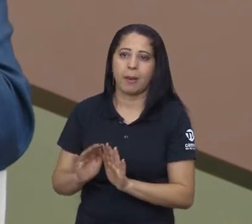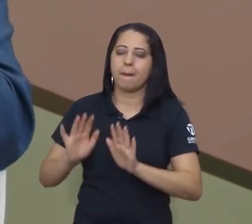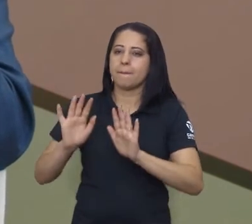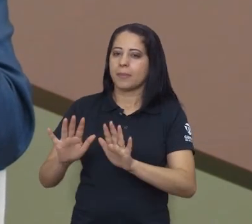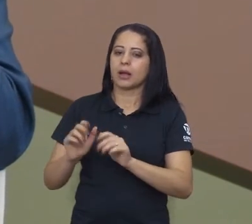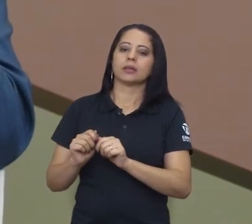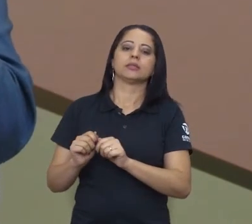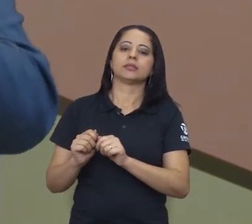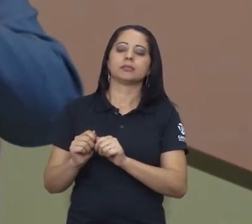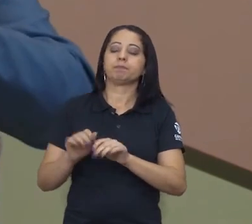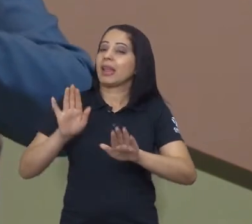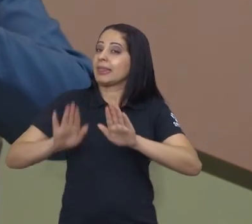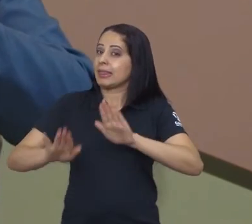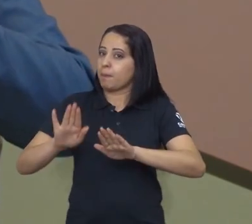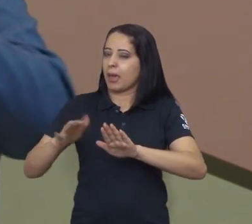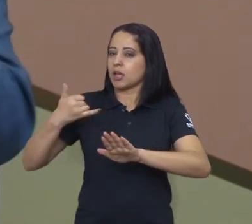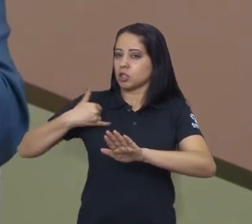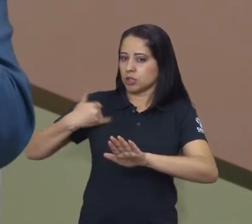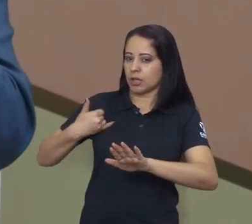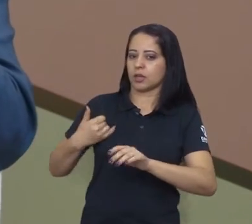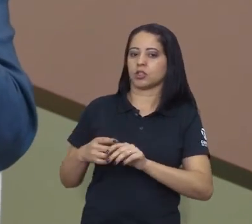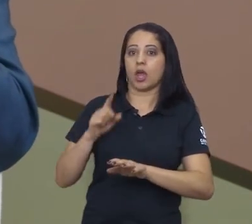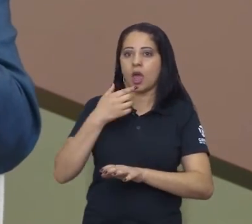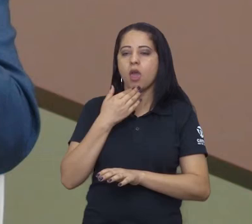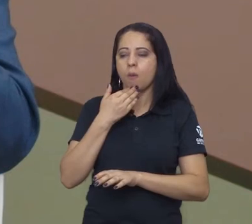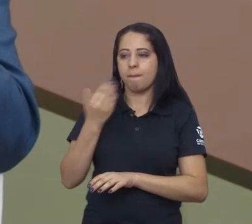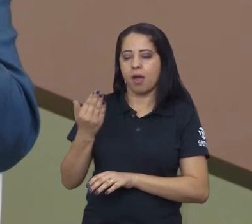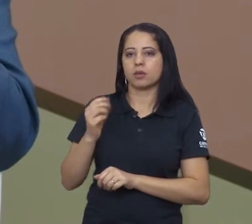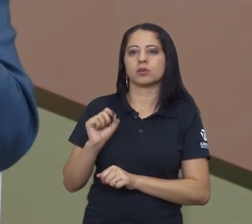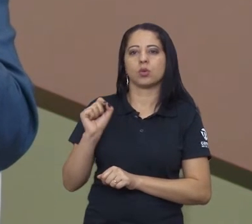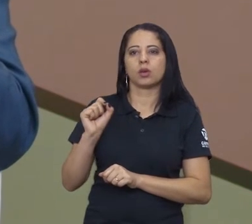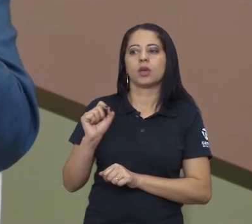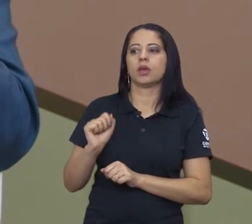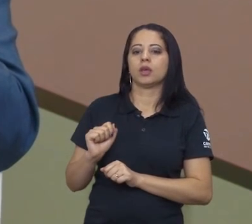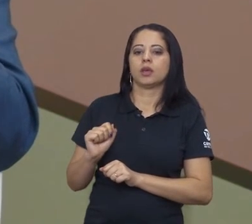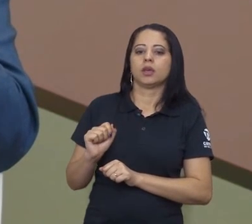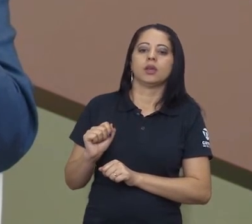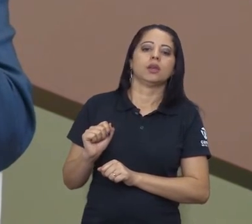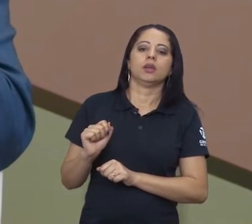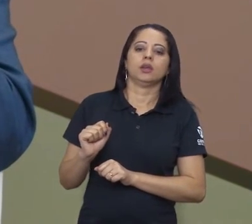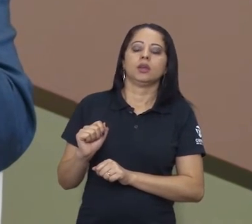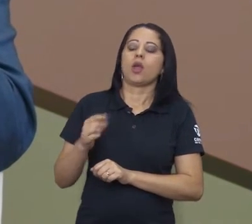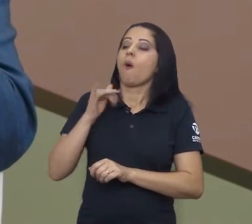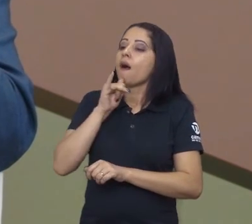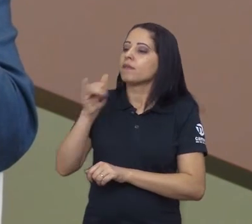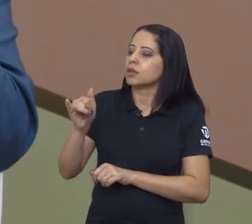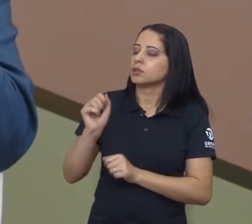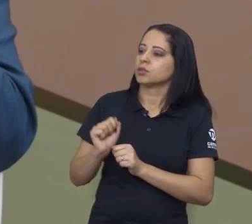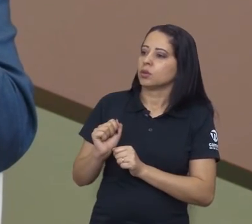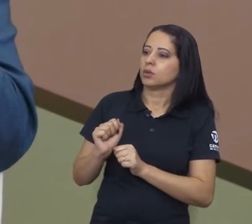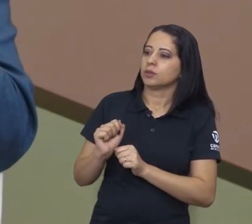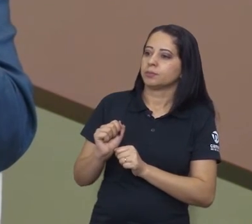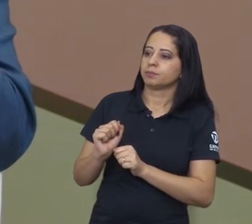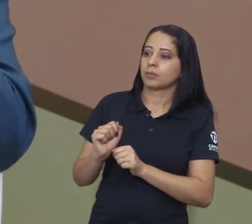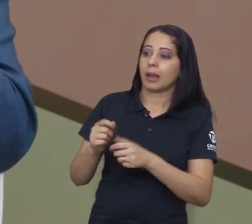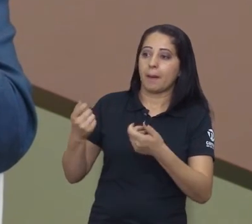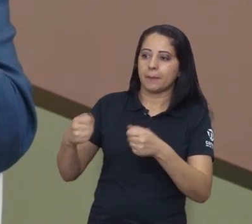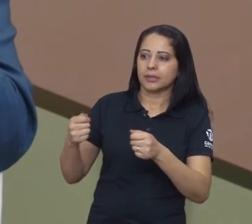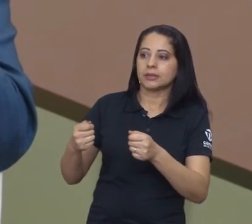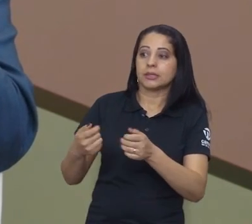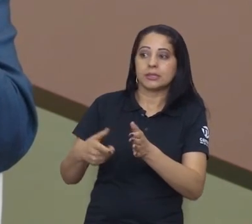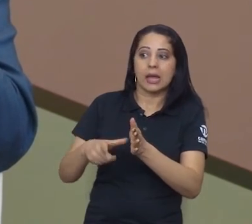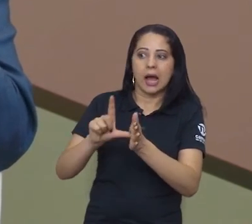procura eu dependendo da idade eu já peço né eu já mando para o o o cliente e uma pré